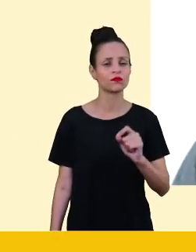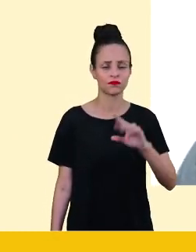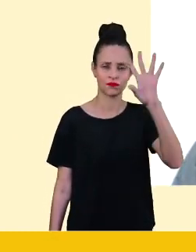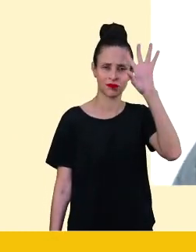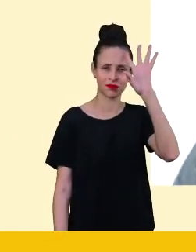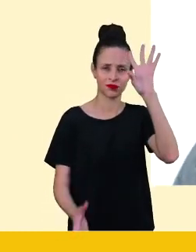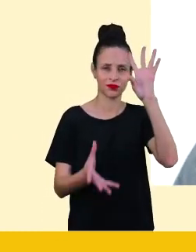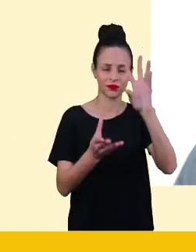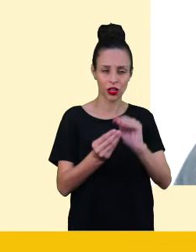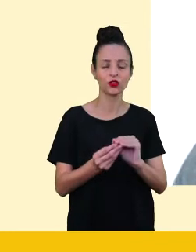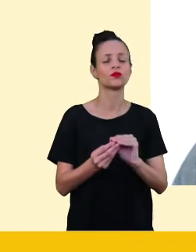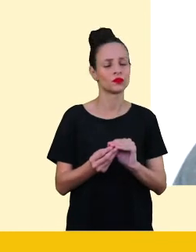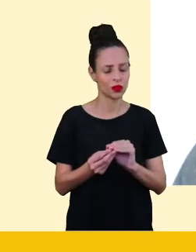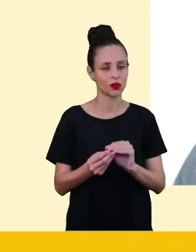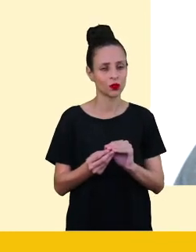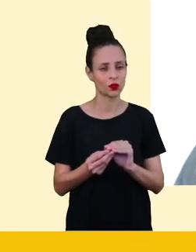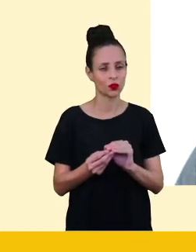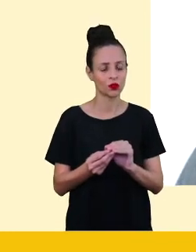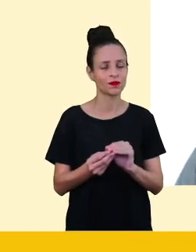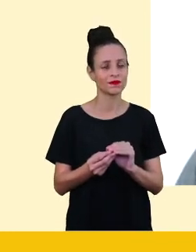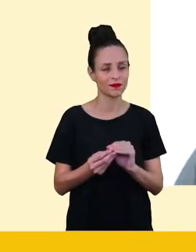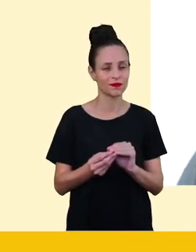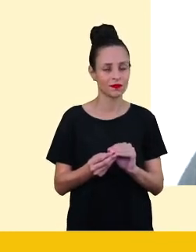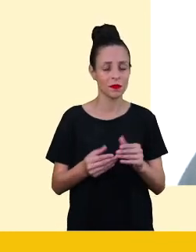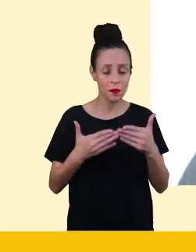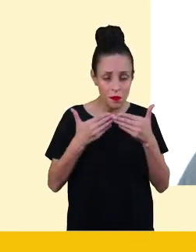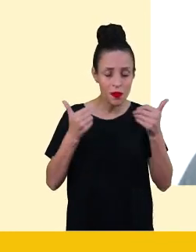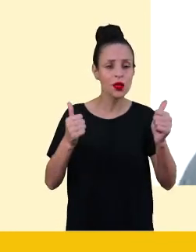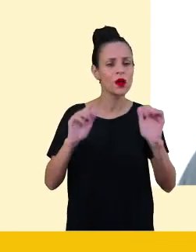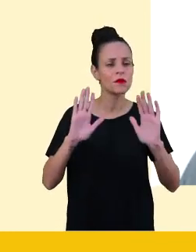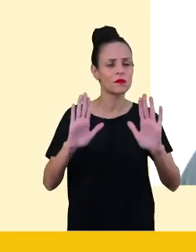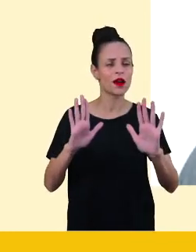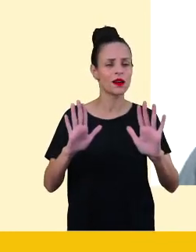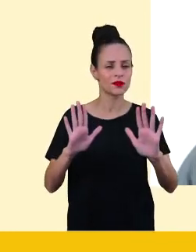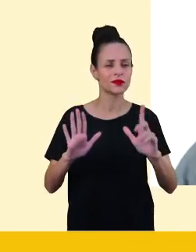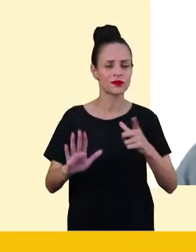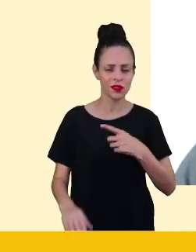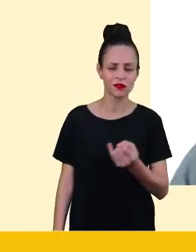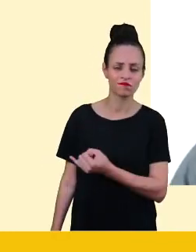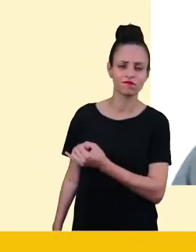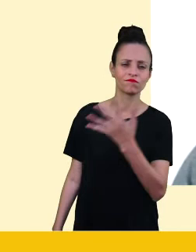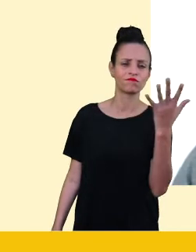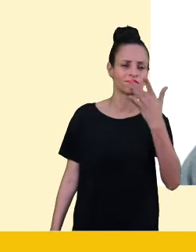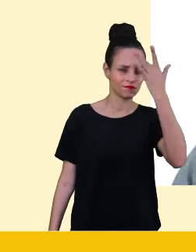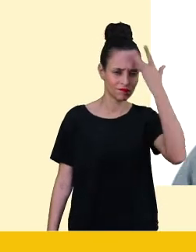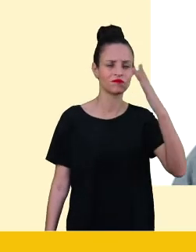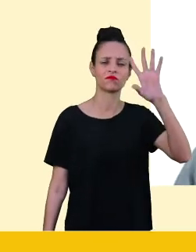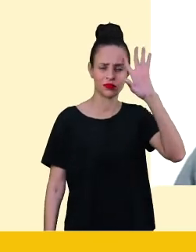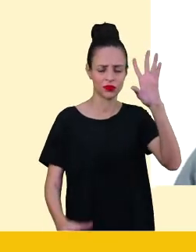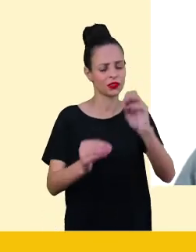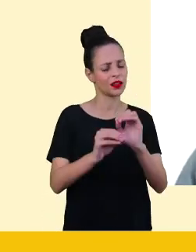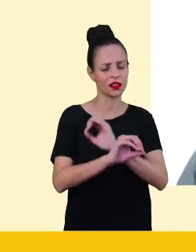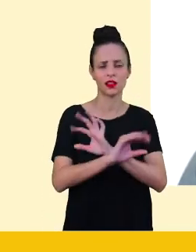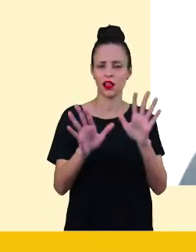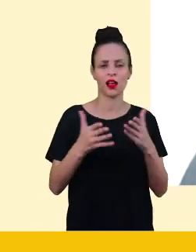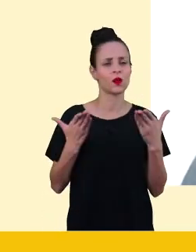um entendimento muito, assim, não totalmente melhor, mas assim, já tem muitas pessoas bem esclarecidas que